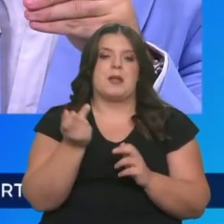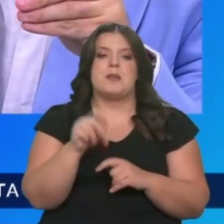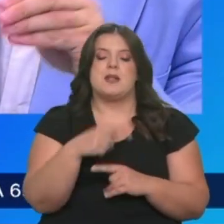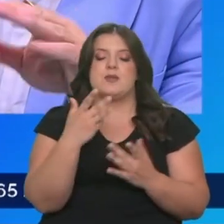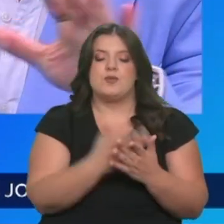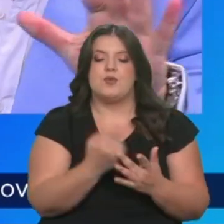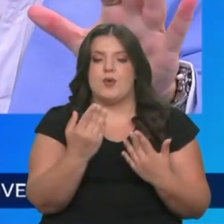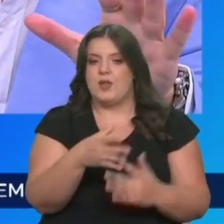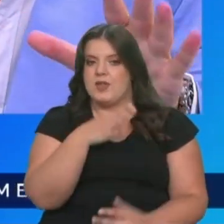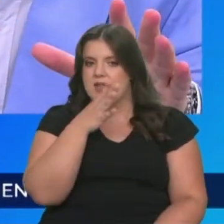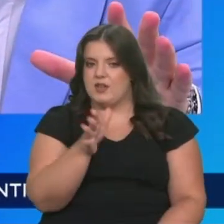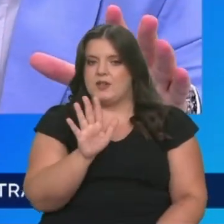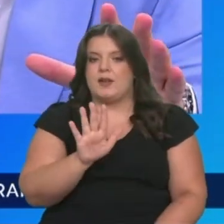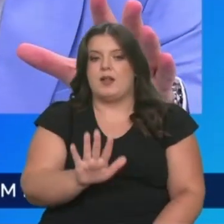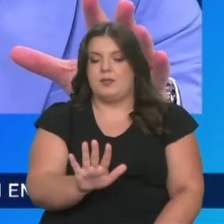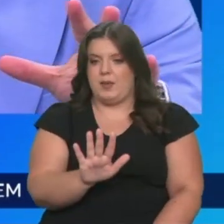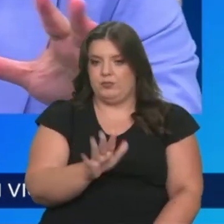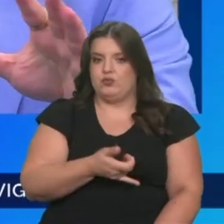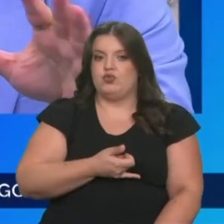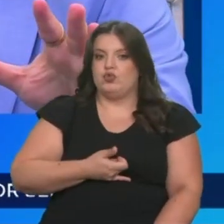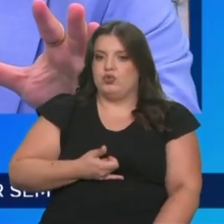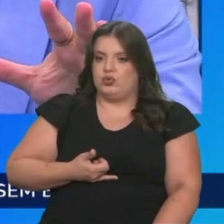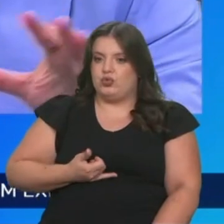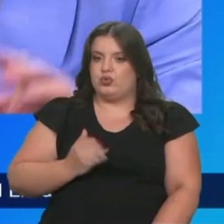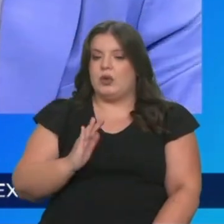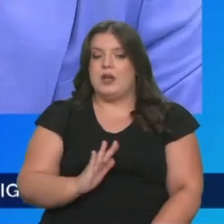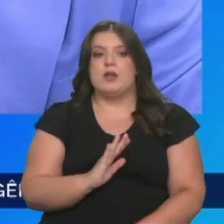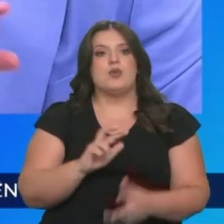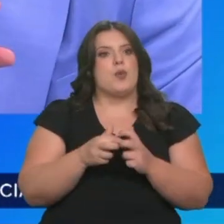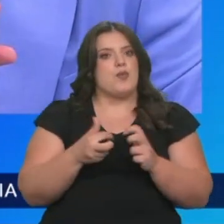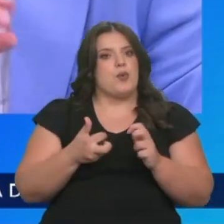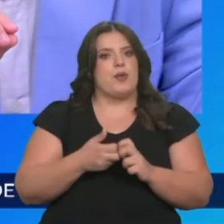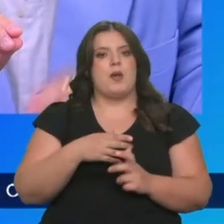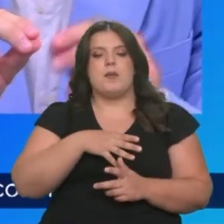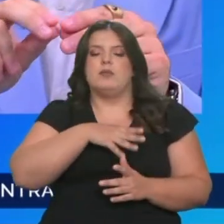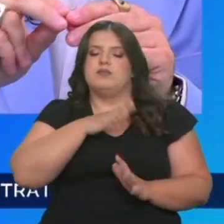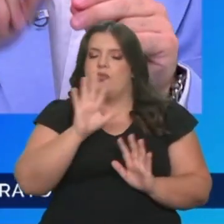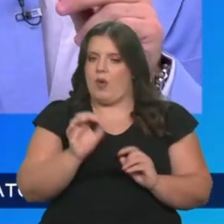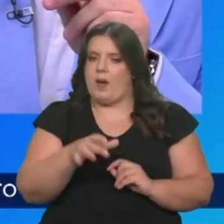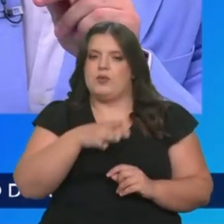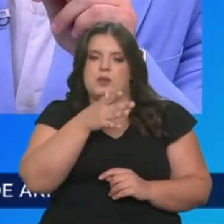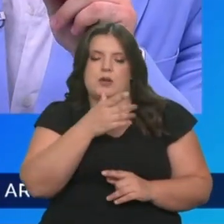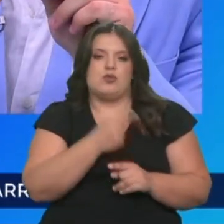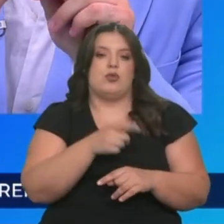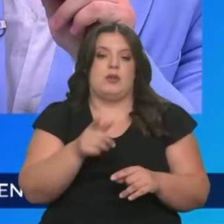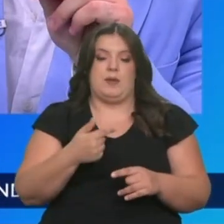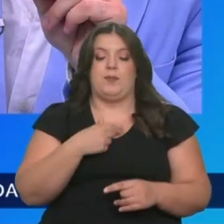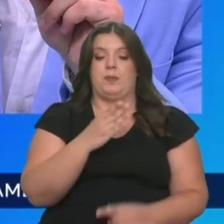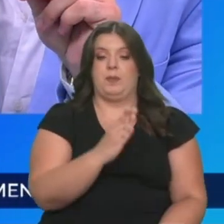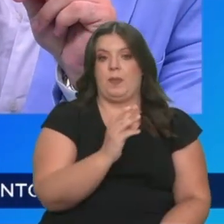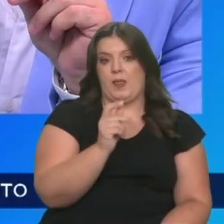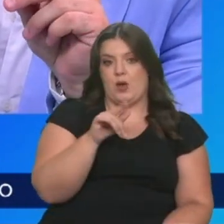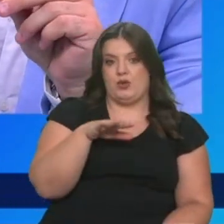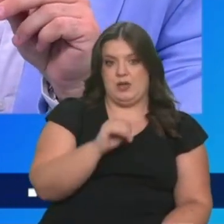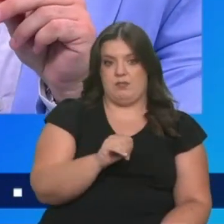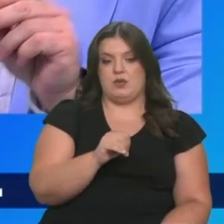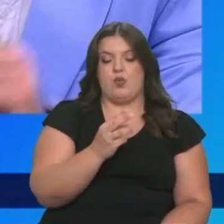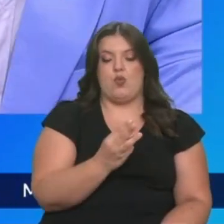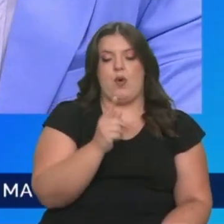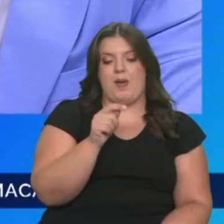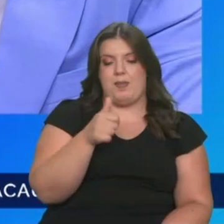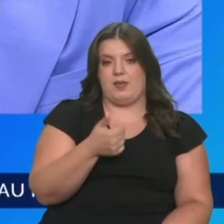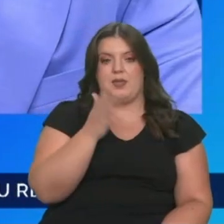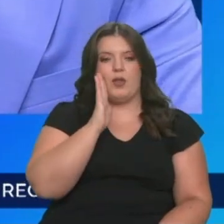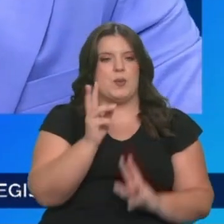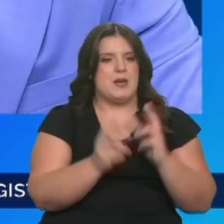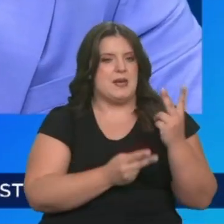estudo que diz o seguinte: calma, isso não é dramático, nós explicamos porquê. O James Webb tentou analisar qual é